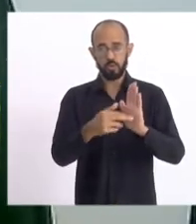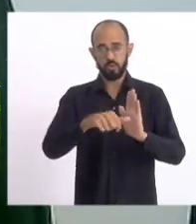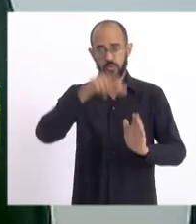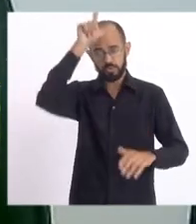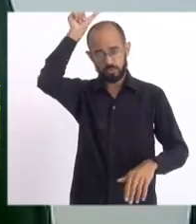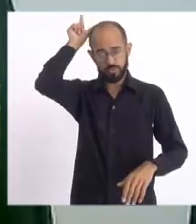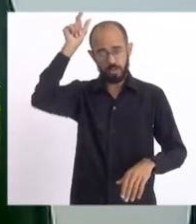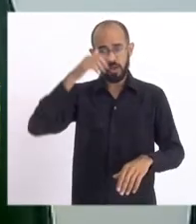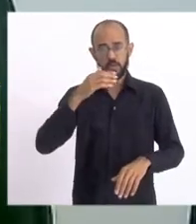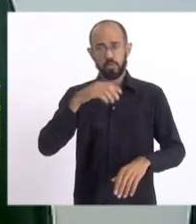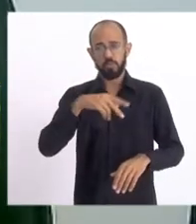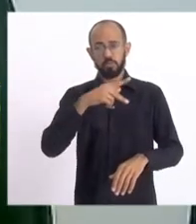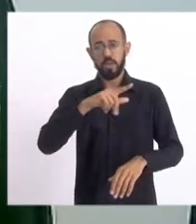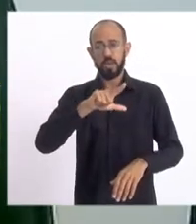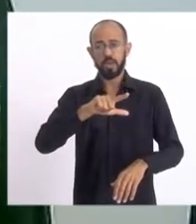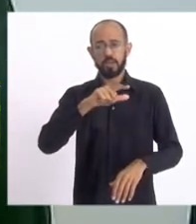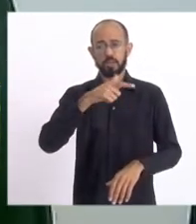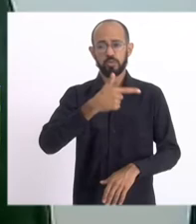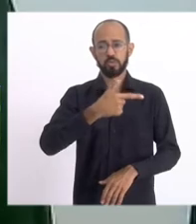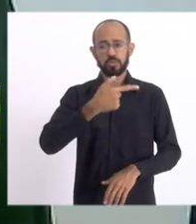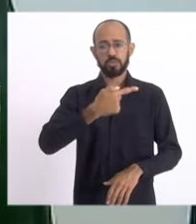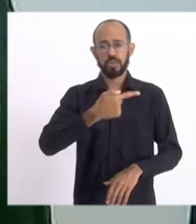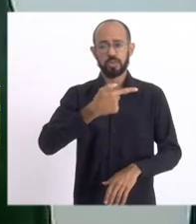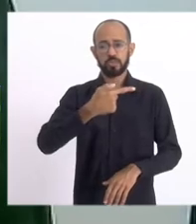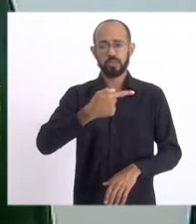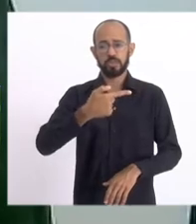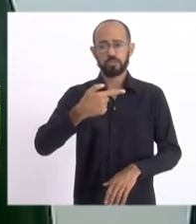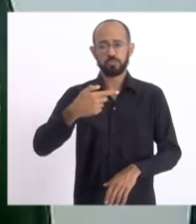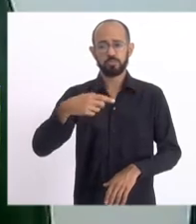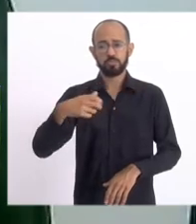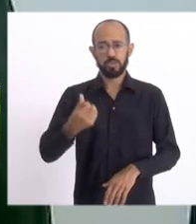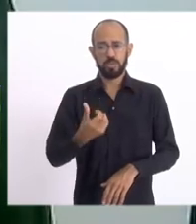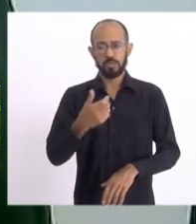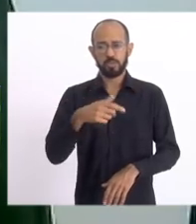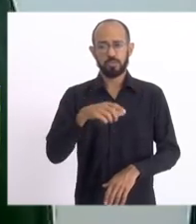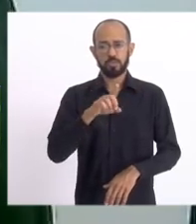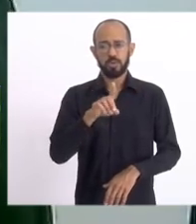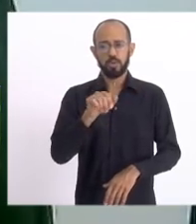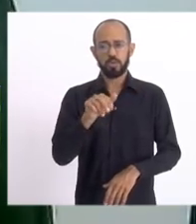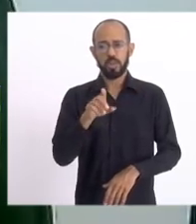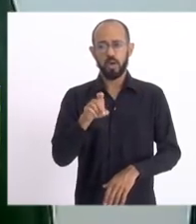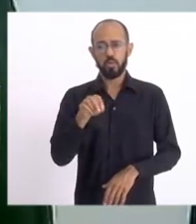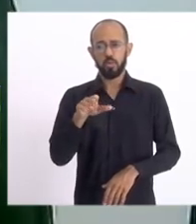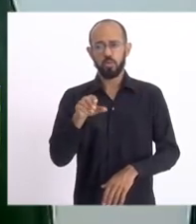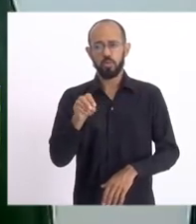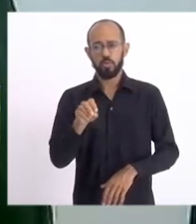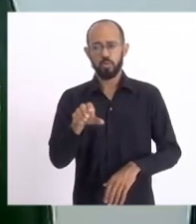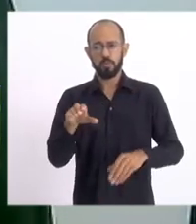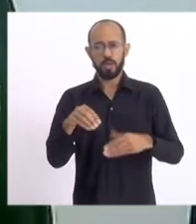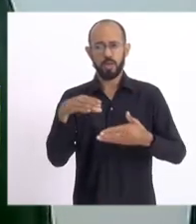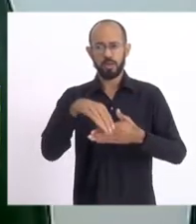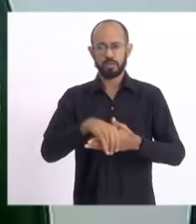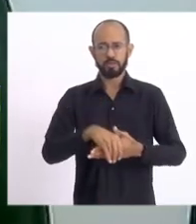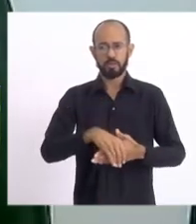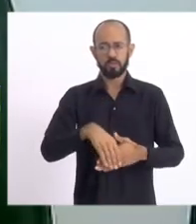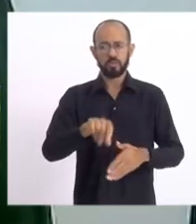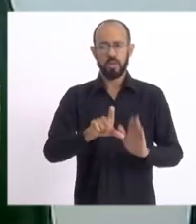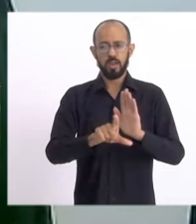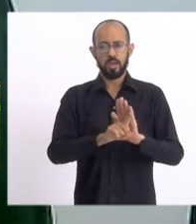lei 2771 de 2020, autoria do deputado doutor Deodato, parecer pela anexação, projeto de lei 4311